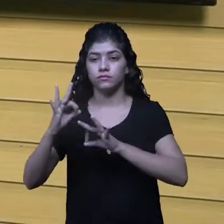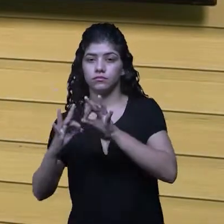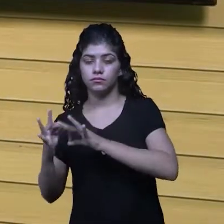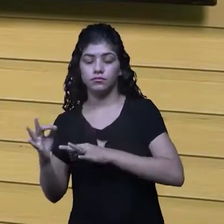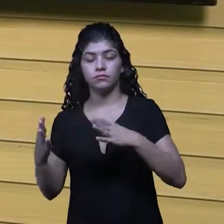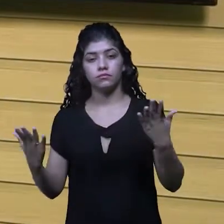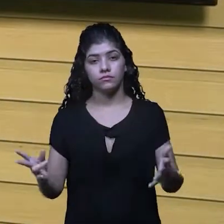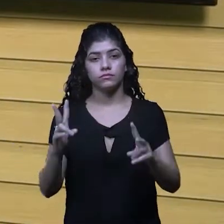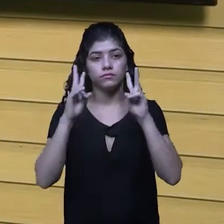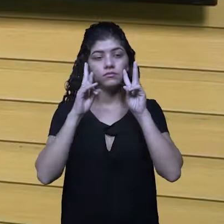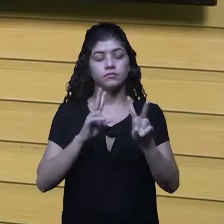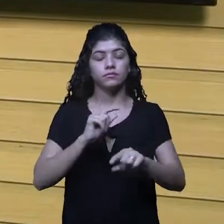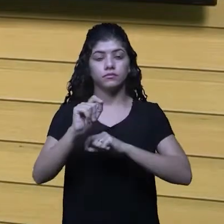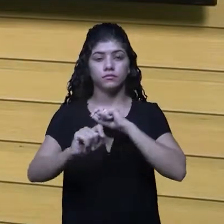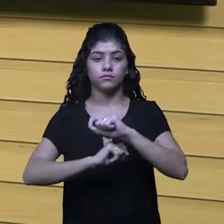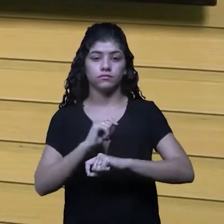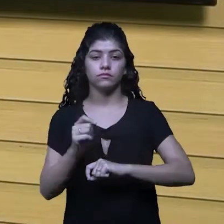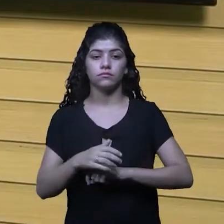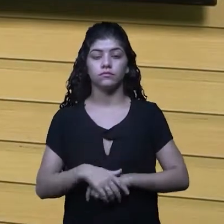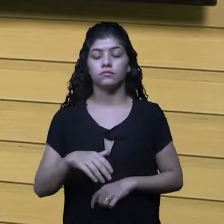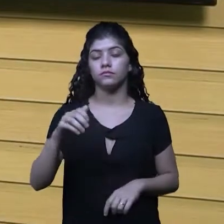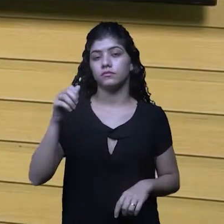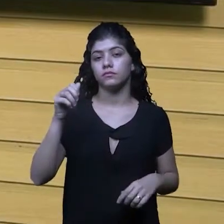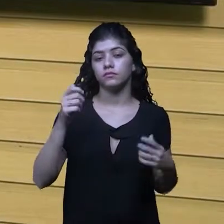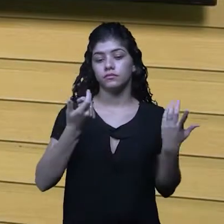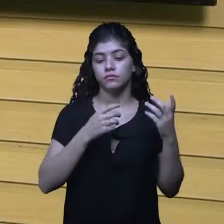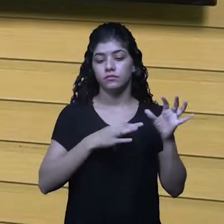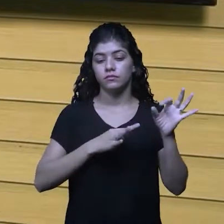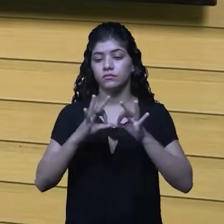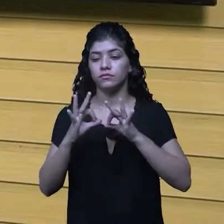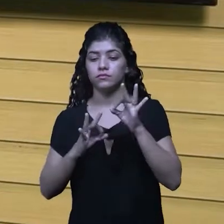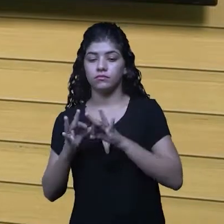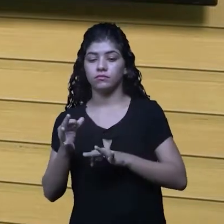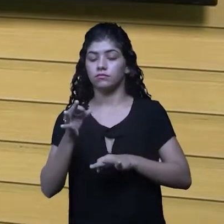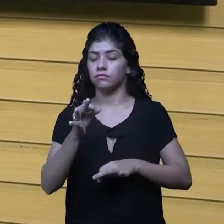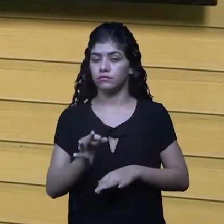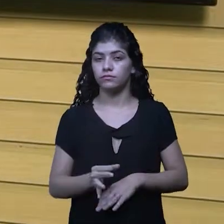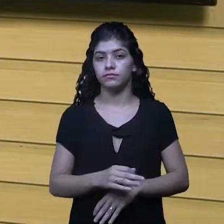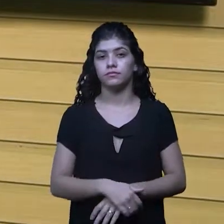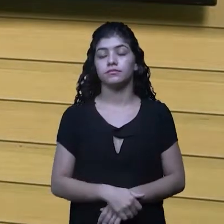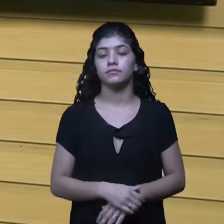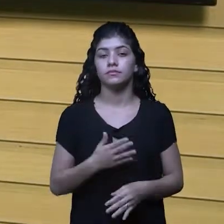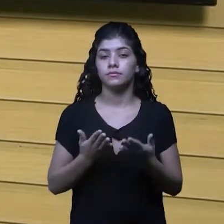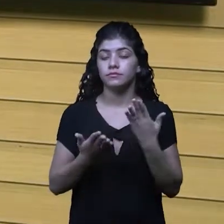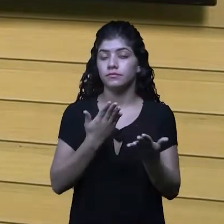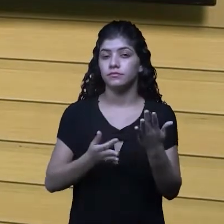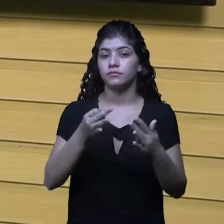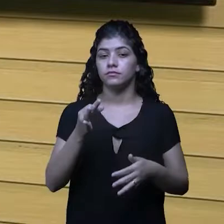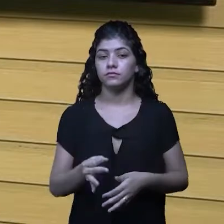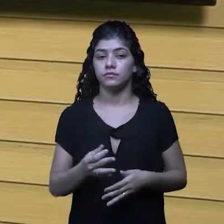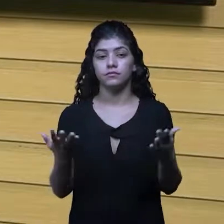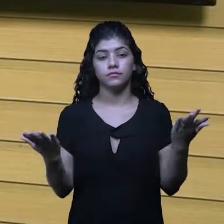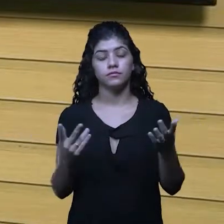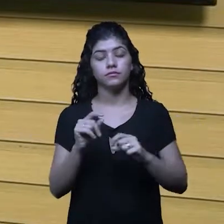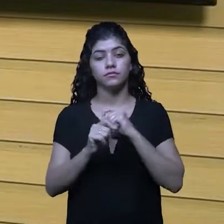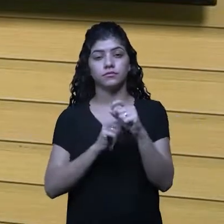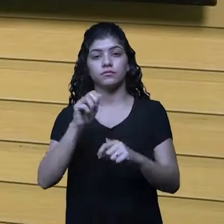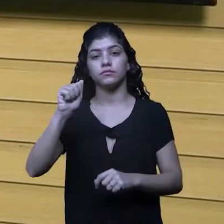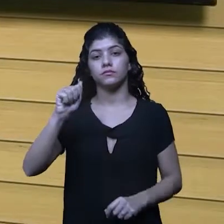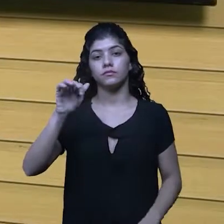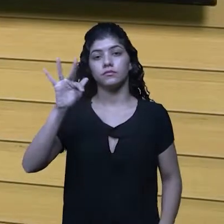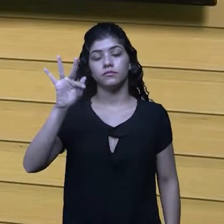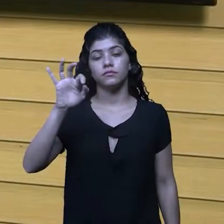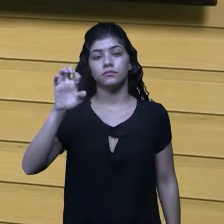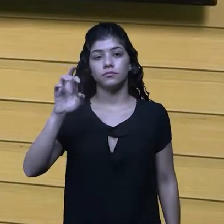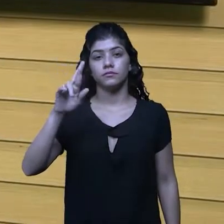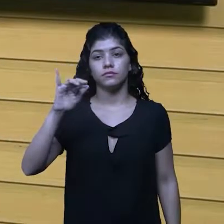calibração, aí nós vamos verificar se o aparelho, se o instrumento está medindo da forma correta. E aí, como diz aqui, é feita a